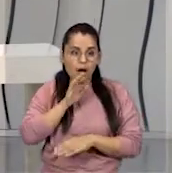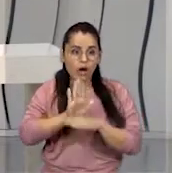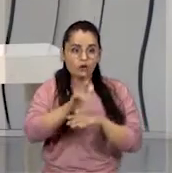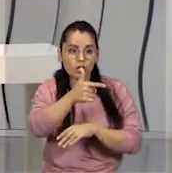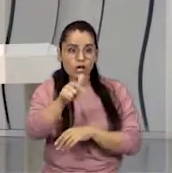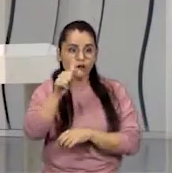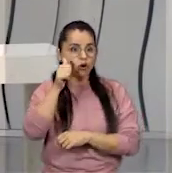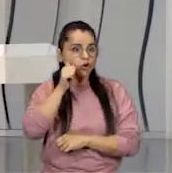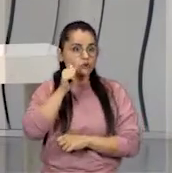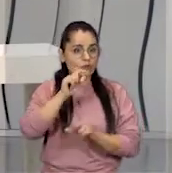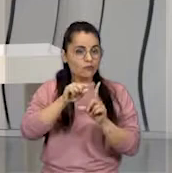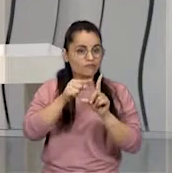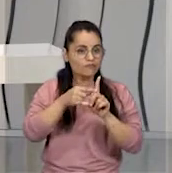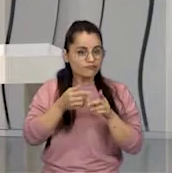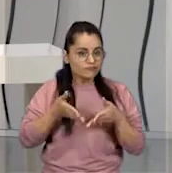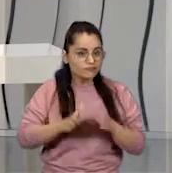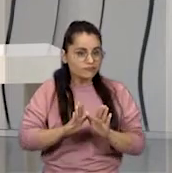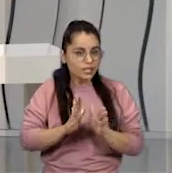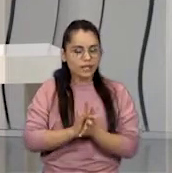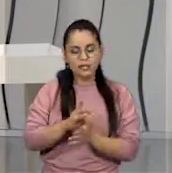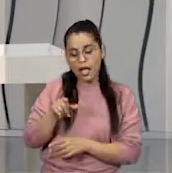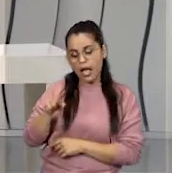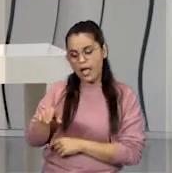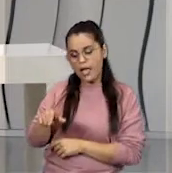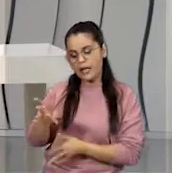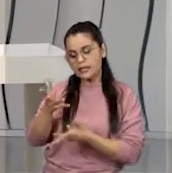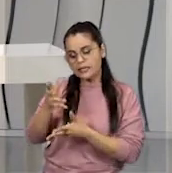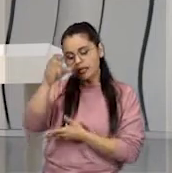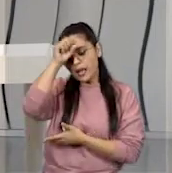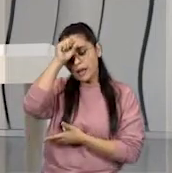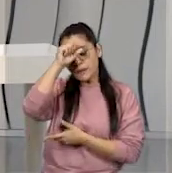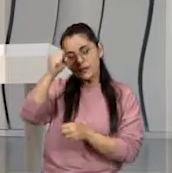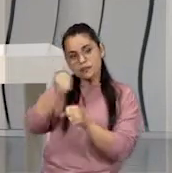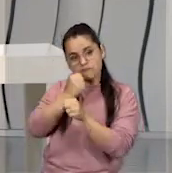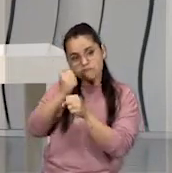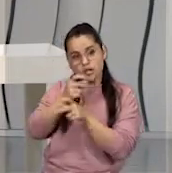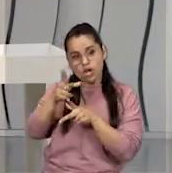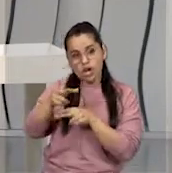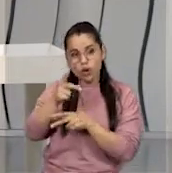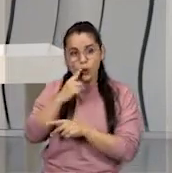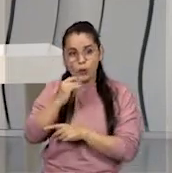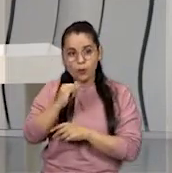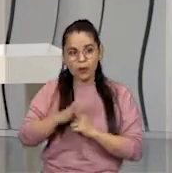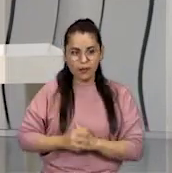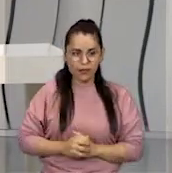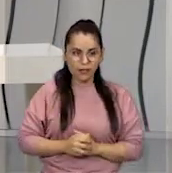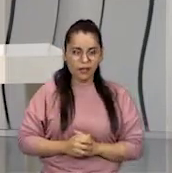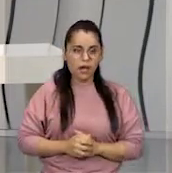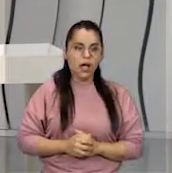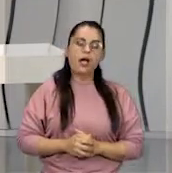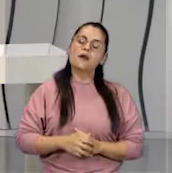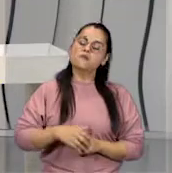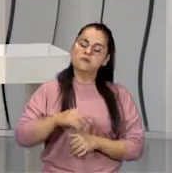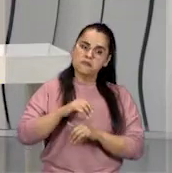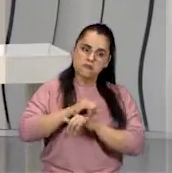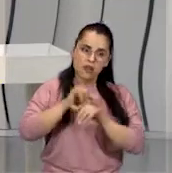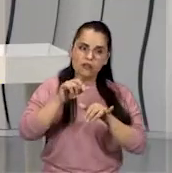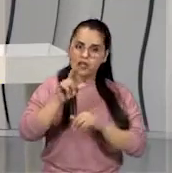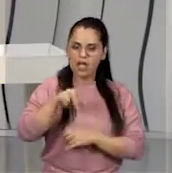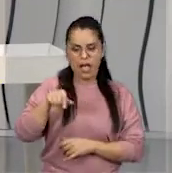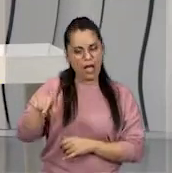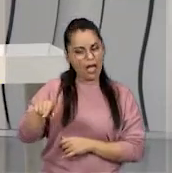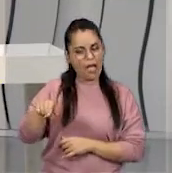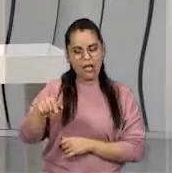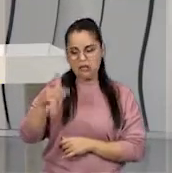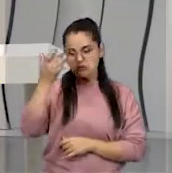Então Sócrates era um menino que queria aprender o ofício do pai. Muitos falam também que ele não sabia nem ler e